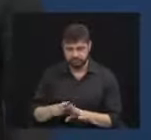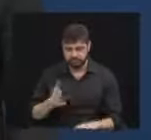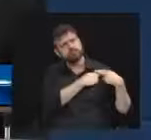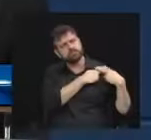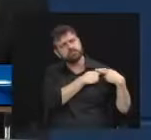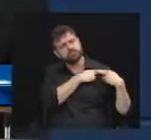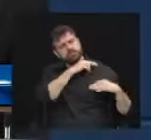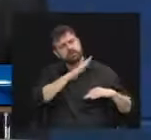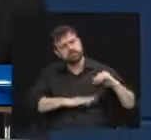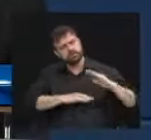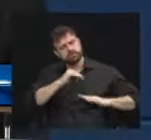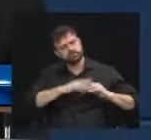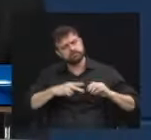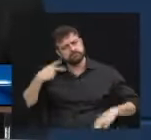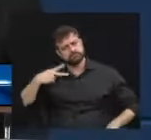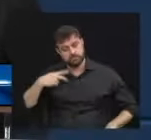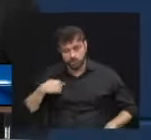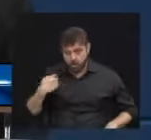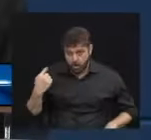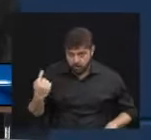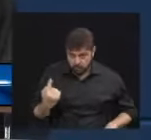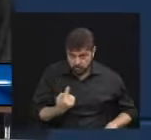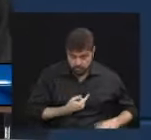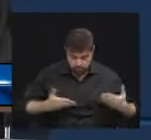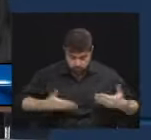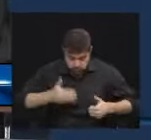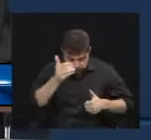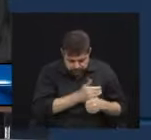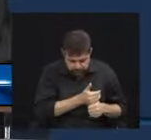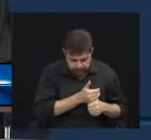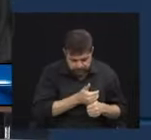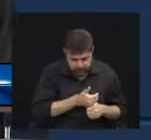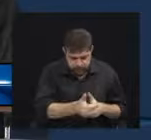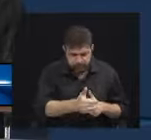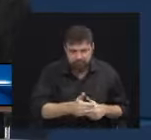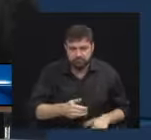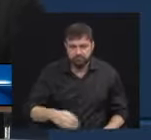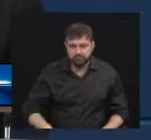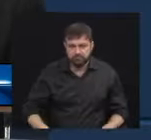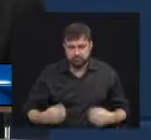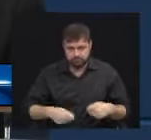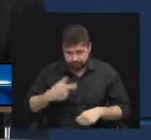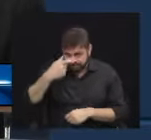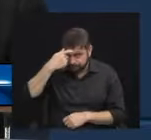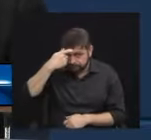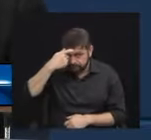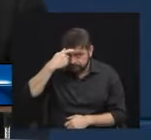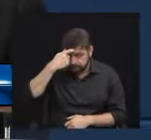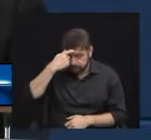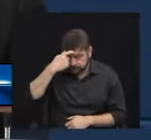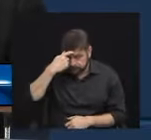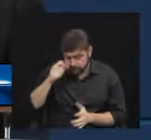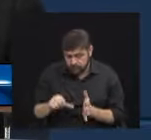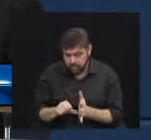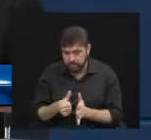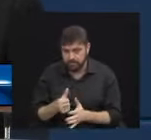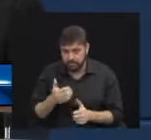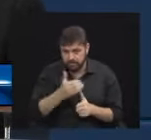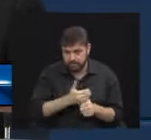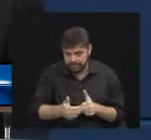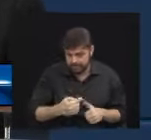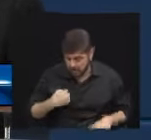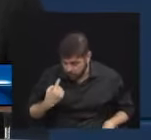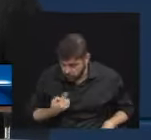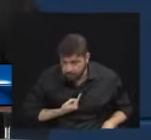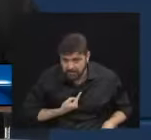grupo. Nós que estamos assumindo o mandato hoje, devemos ter consciência, primeiro, de que o mandato não nos pertence,